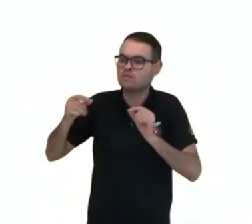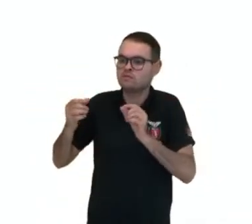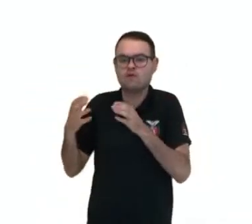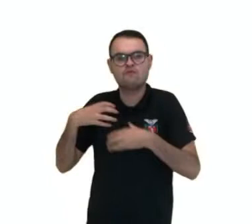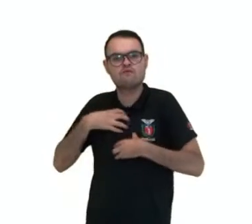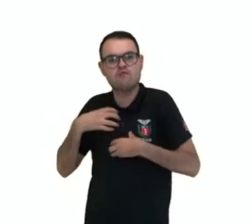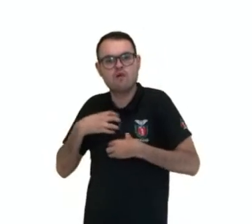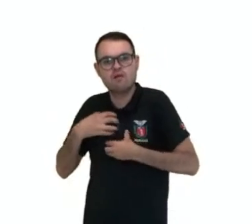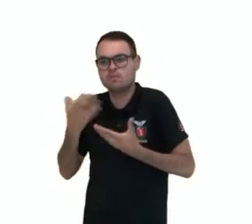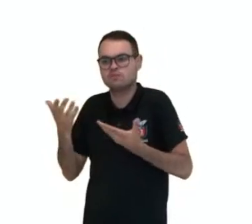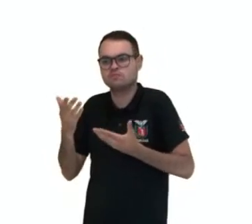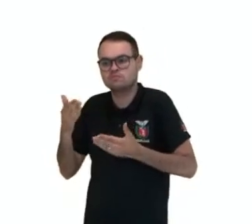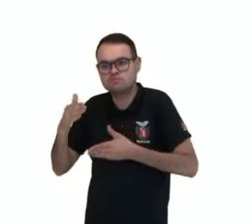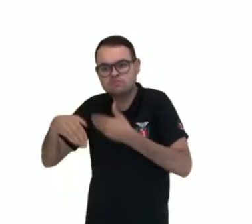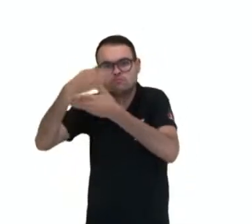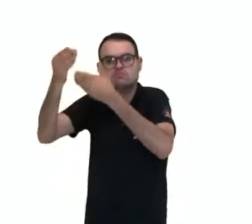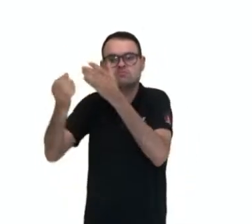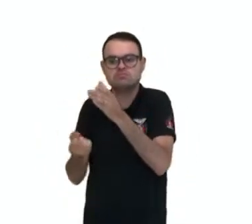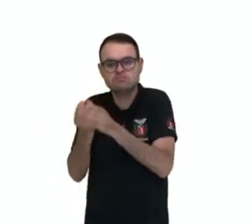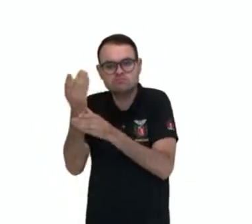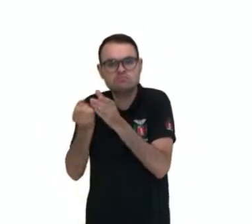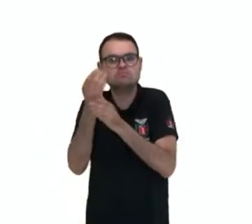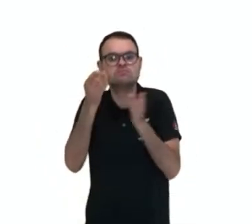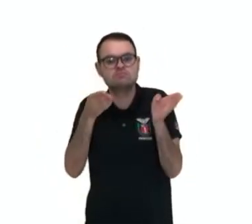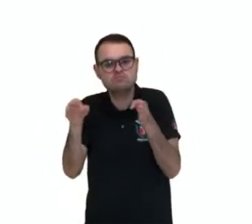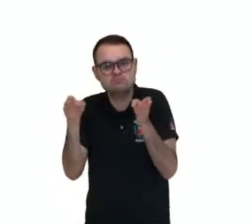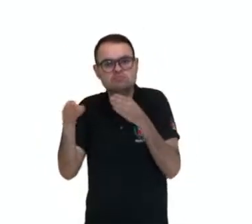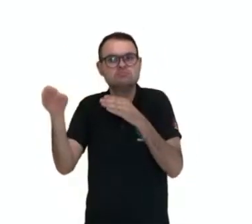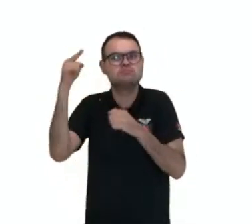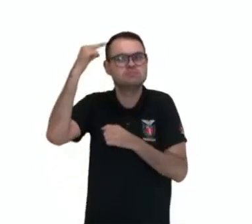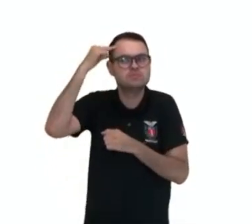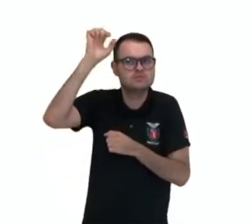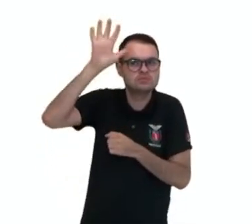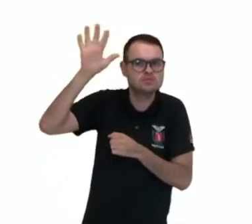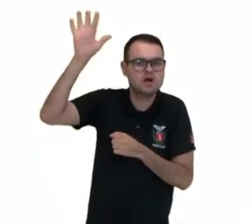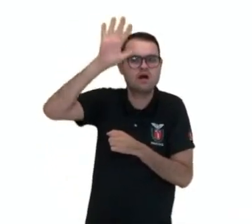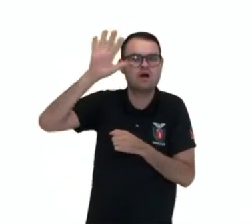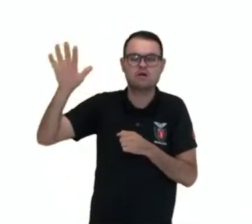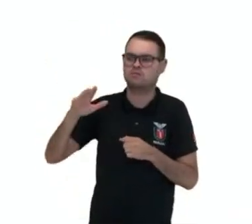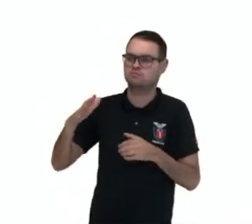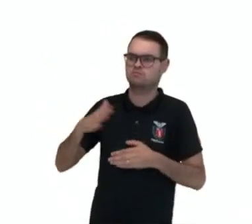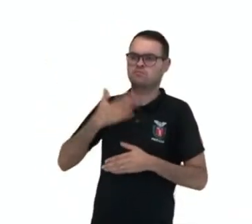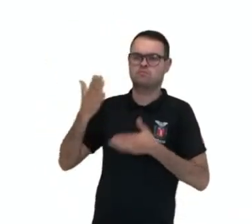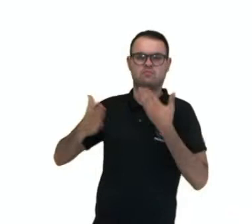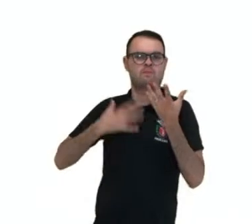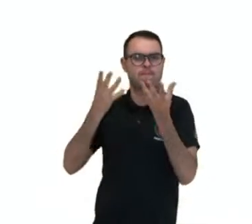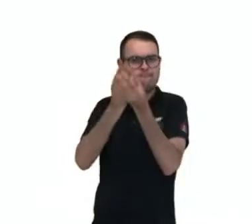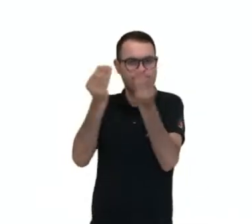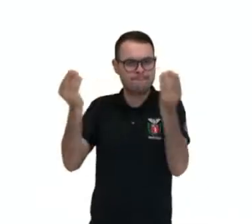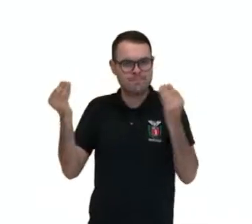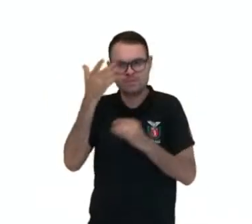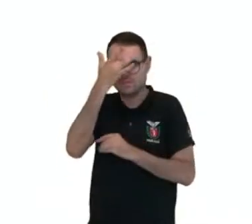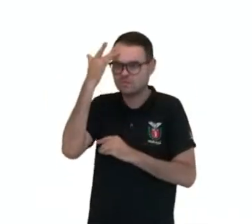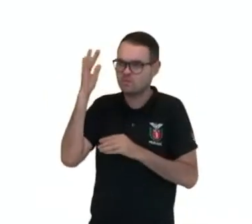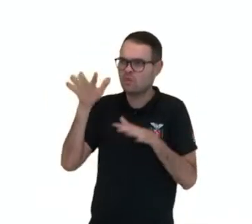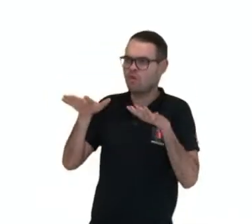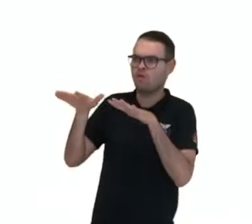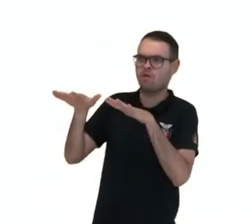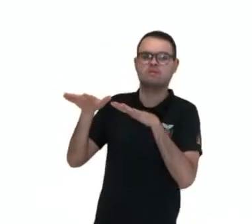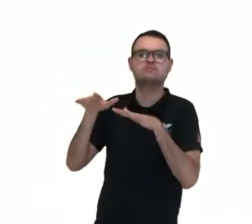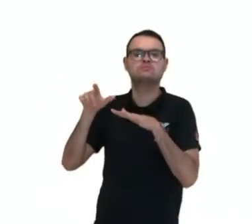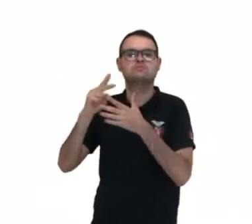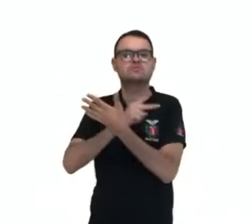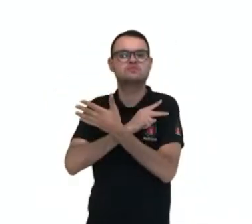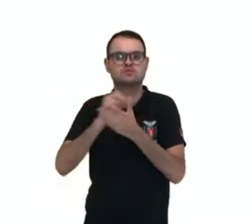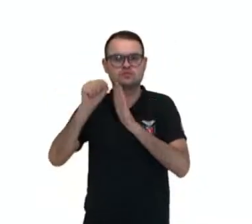de viver, de pensar, que impressionou muitos homens e mulheres que a vivenciaram. Esta revolução teve início na Inglaterra